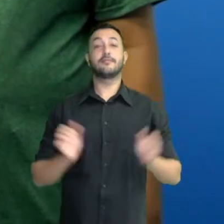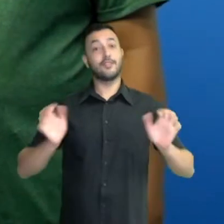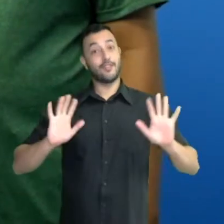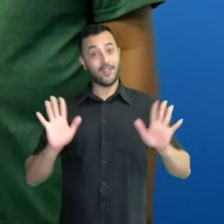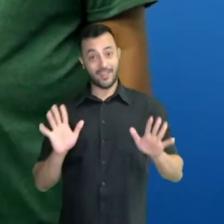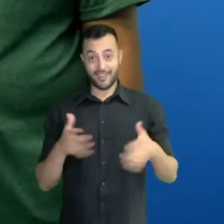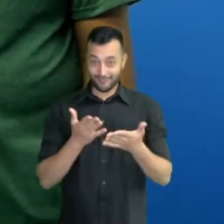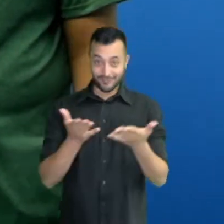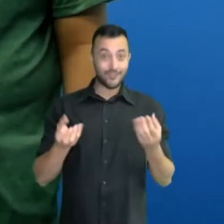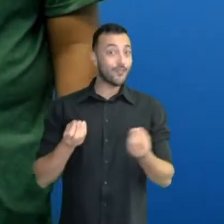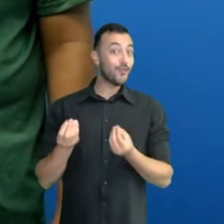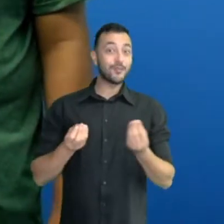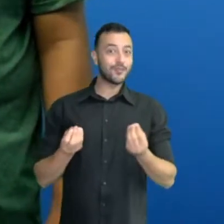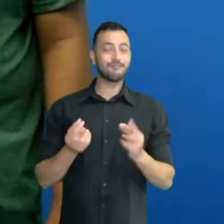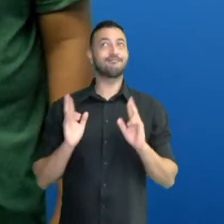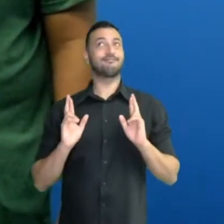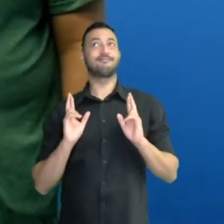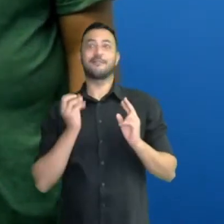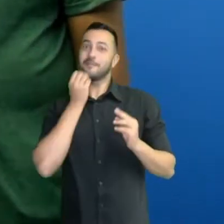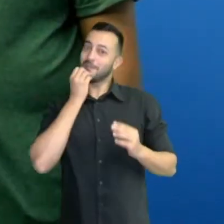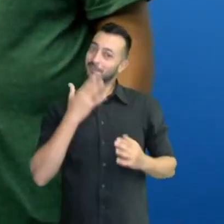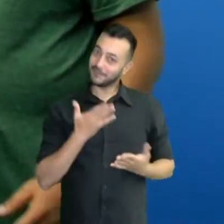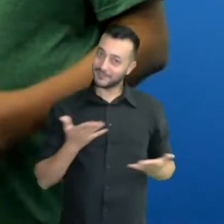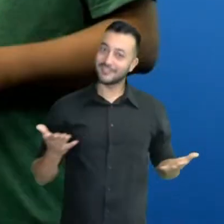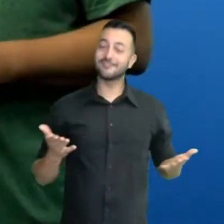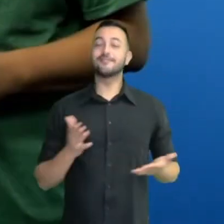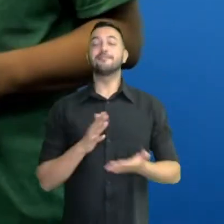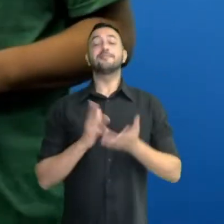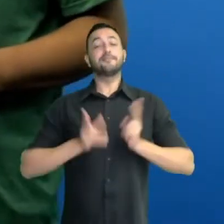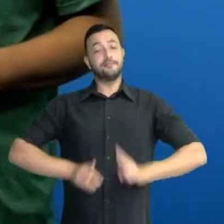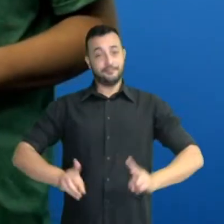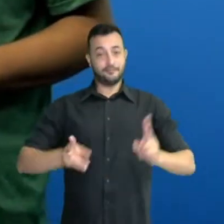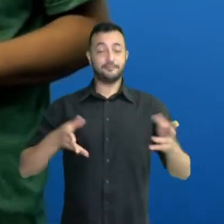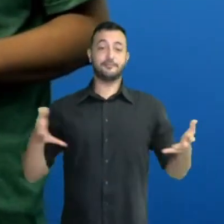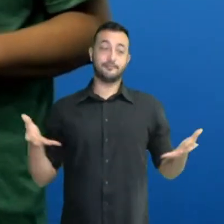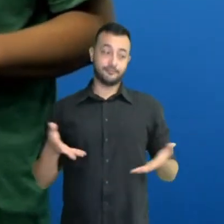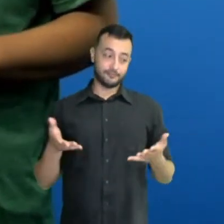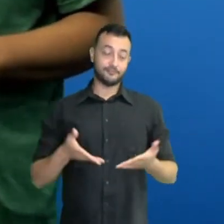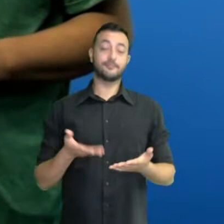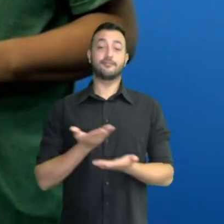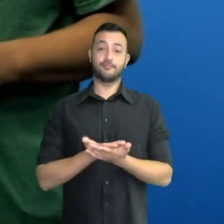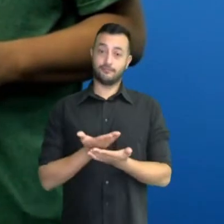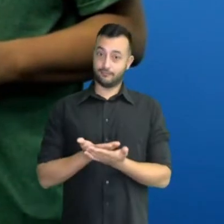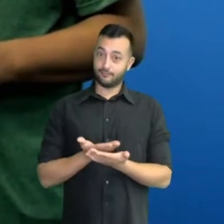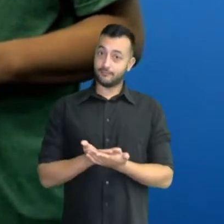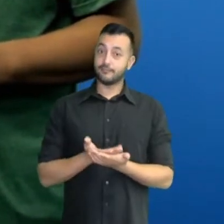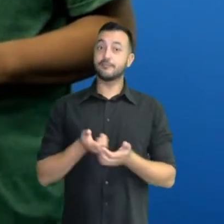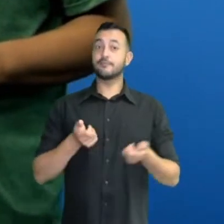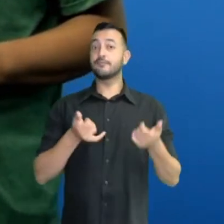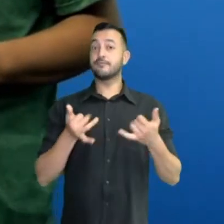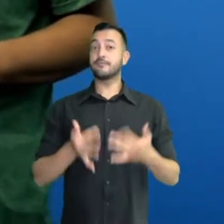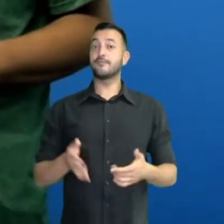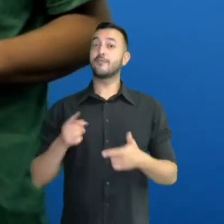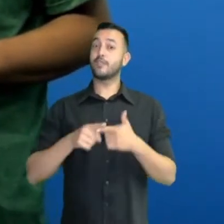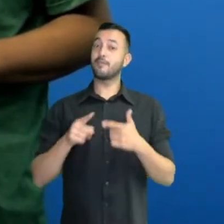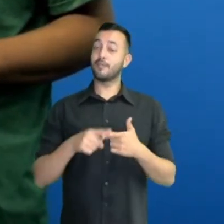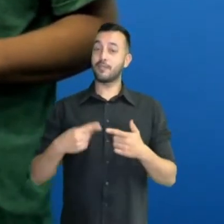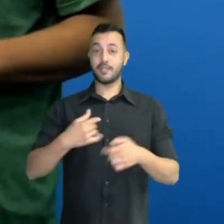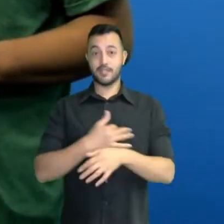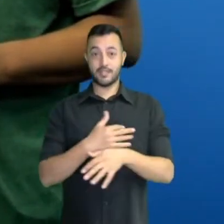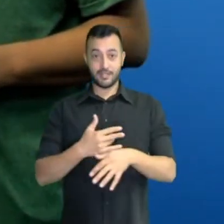Olá, como vocês estão? Espero que estejam bem. Nós vamos dar sequência ao nosso curso, falando sobre problemas das